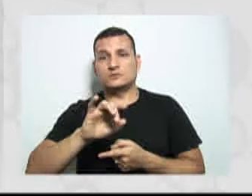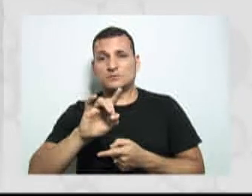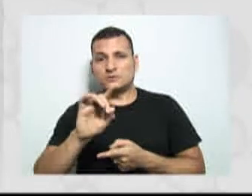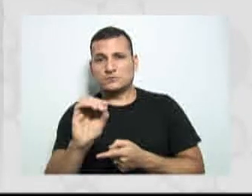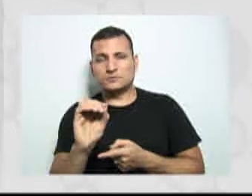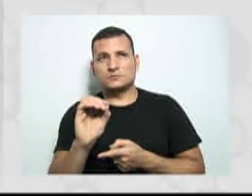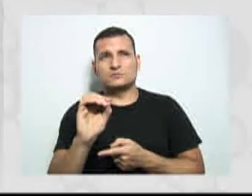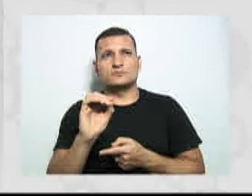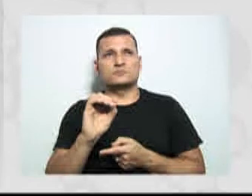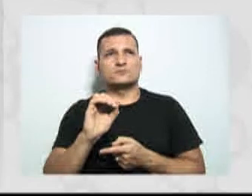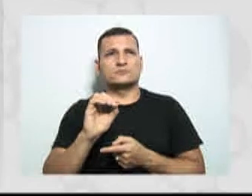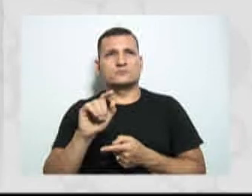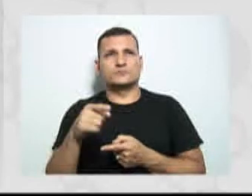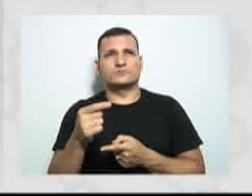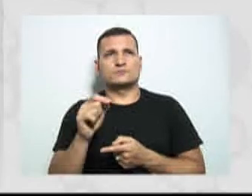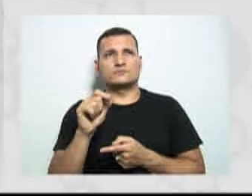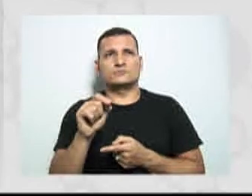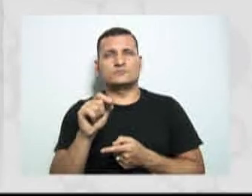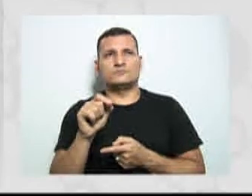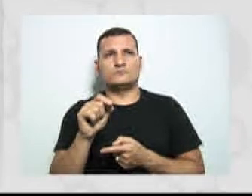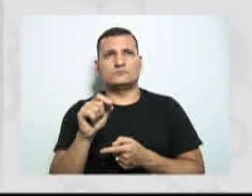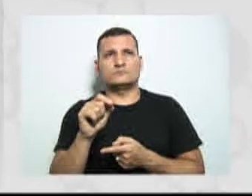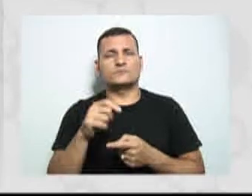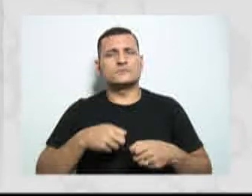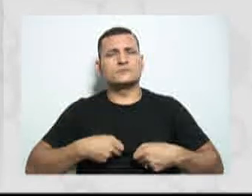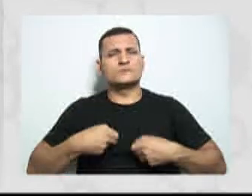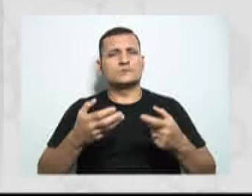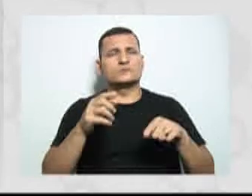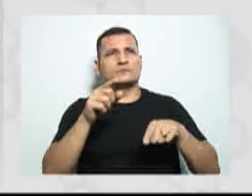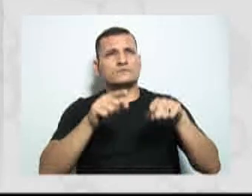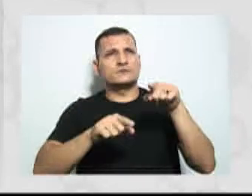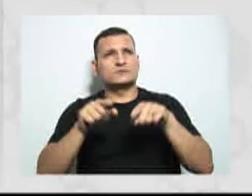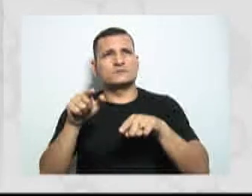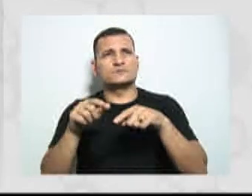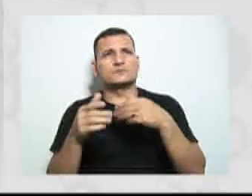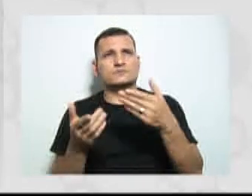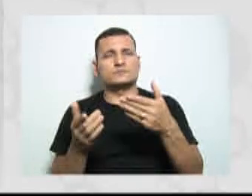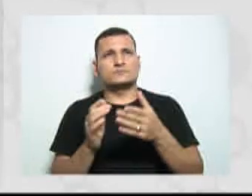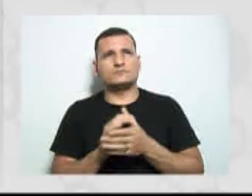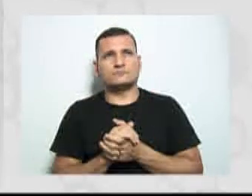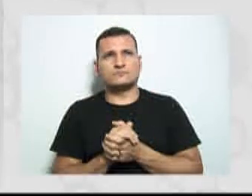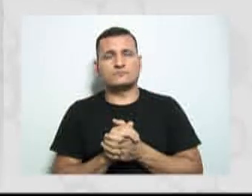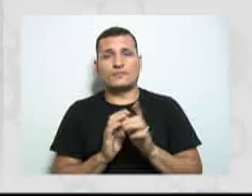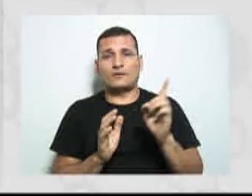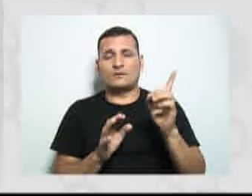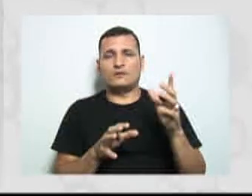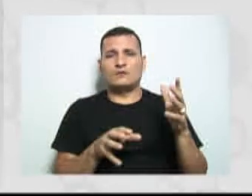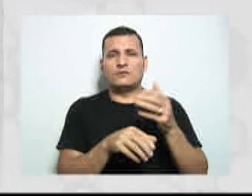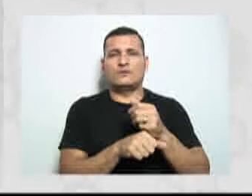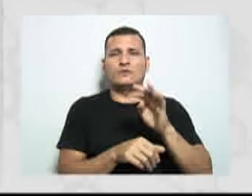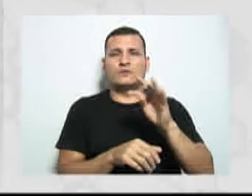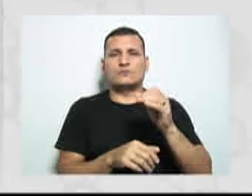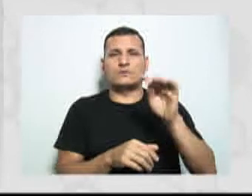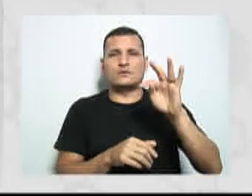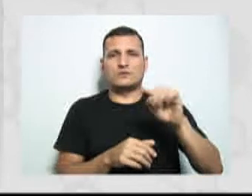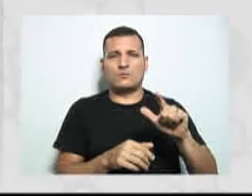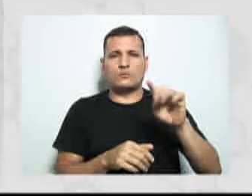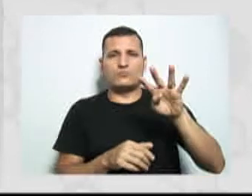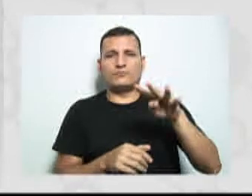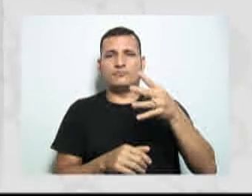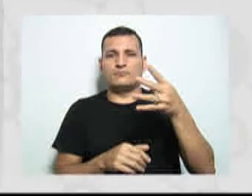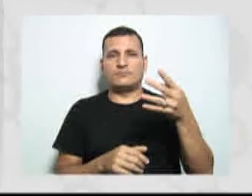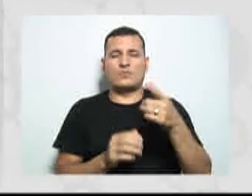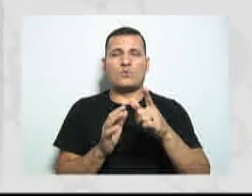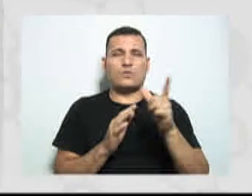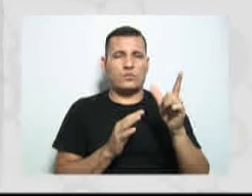nossos custos variáveis. Quais são os meus custos variáveis? Lá no meu total do meu custo variável, na tabelinha que eu tenho